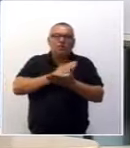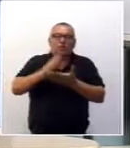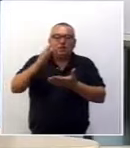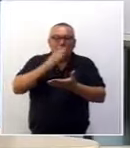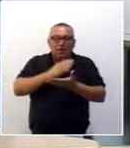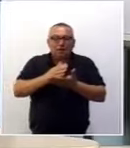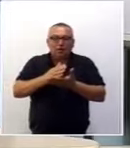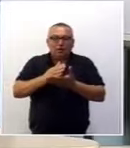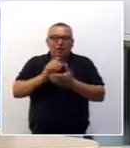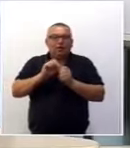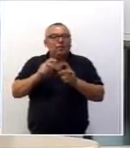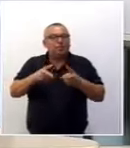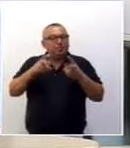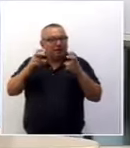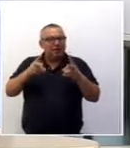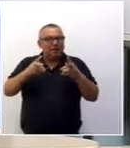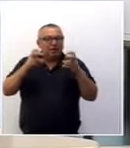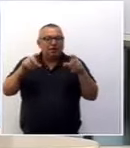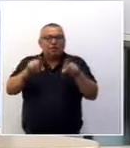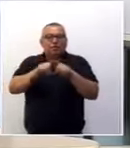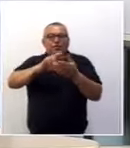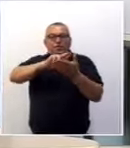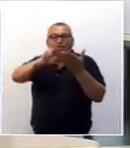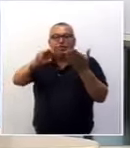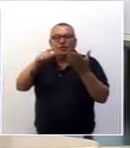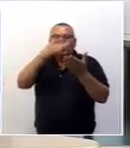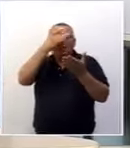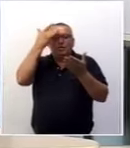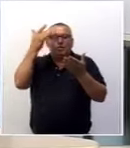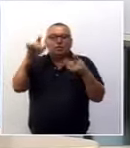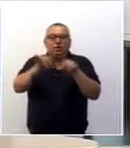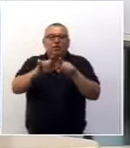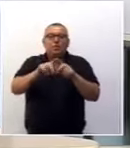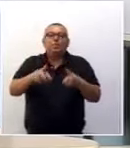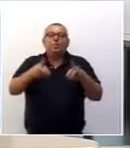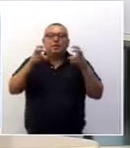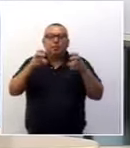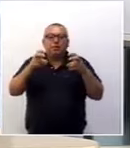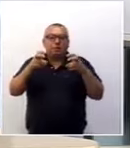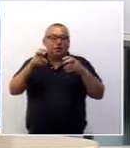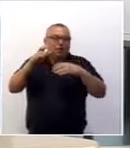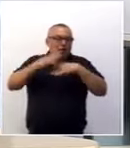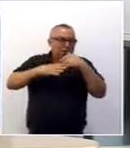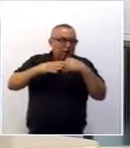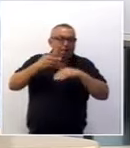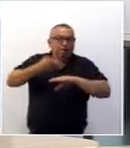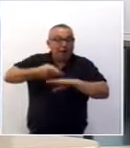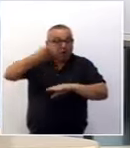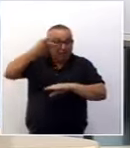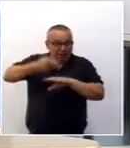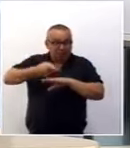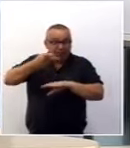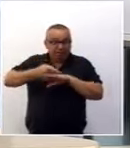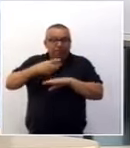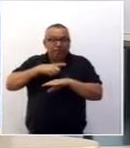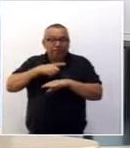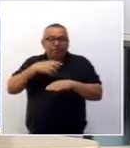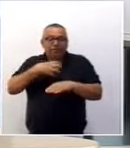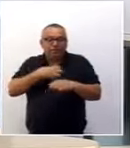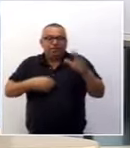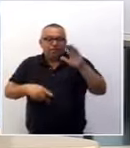ser percebidas por várias pessoas, né? Então, perceberam que a prata tinha essa característica,